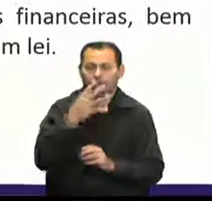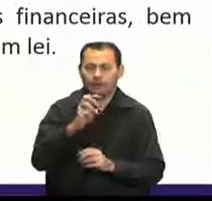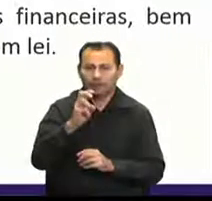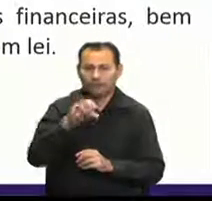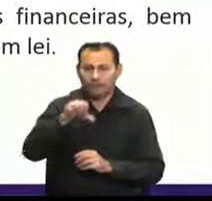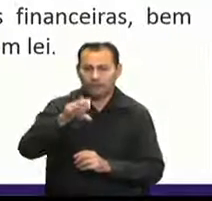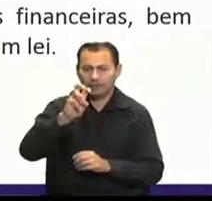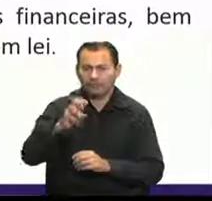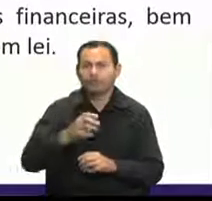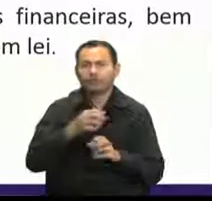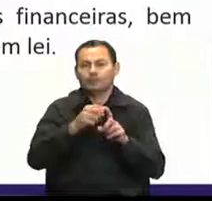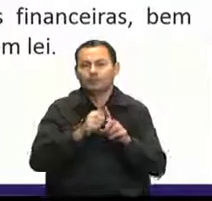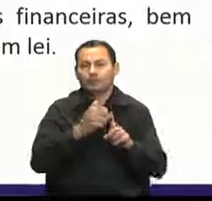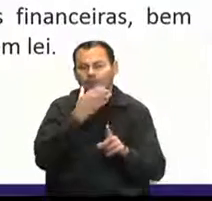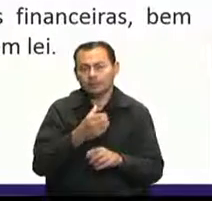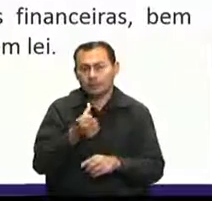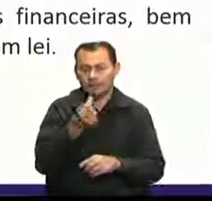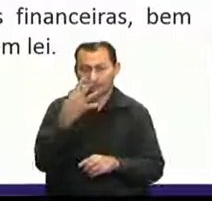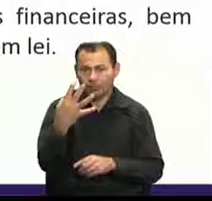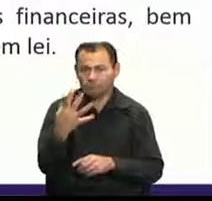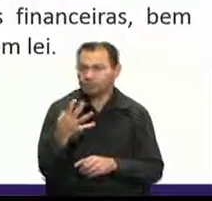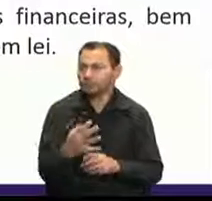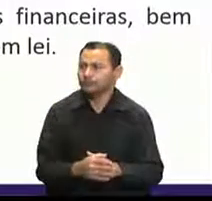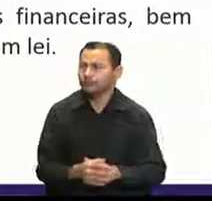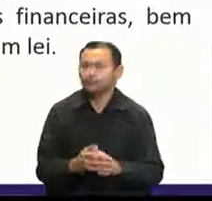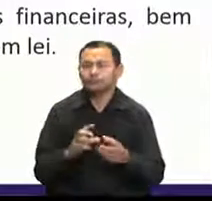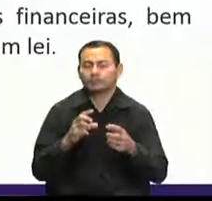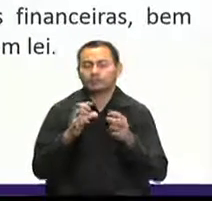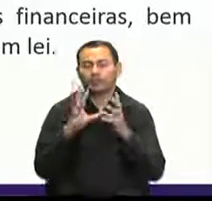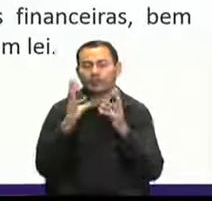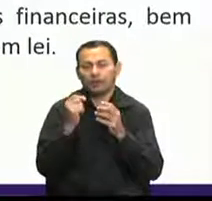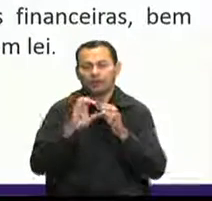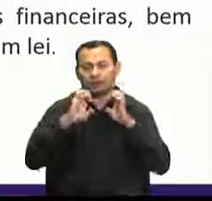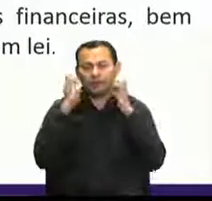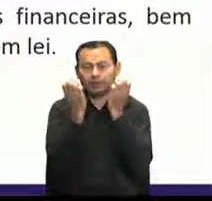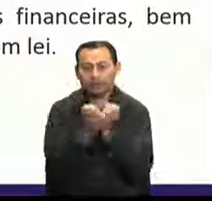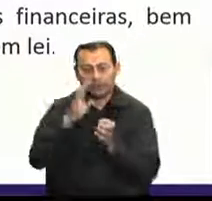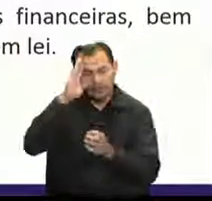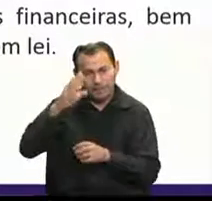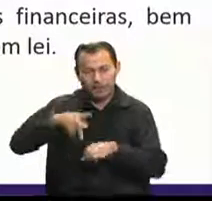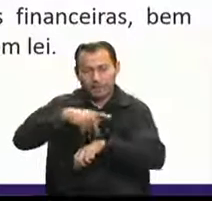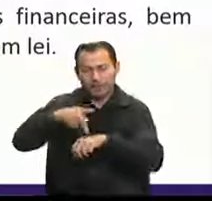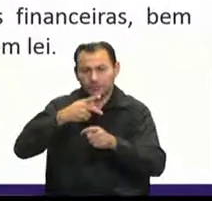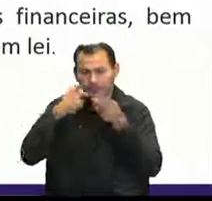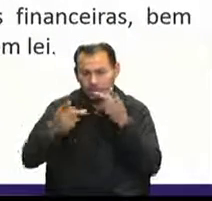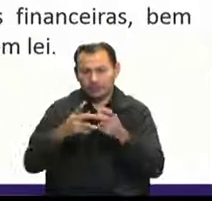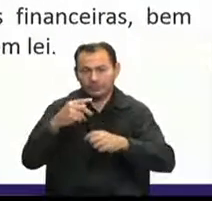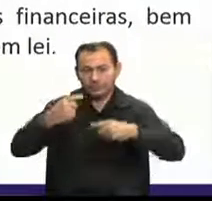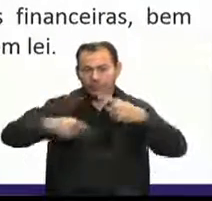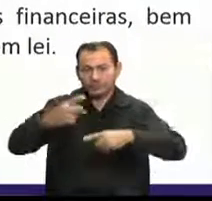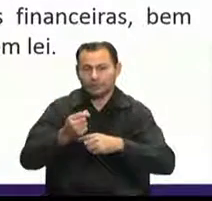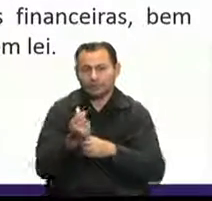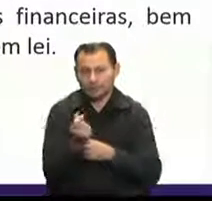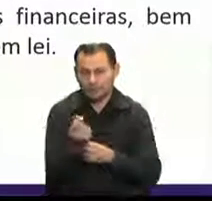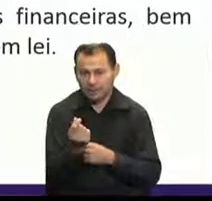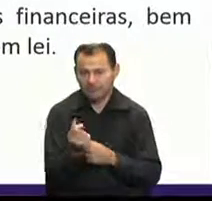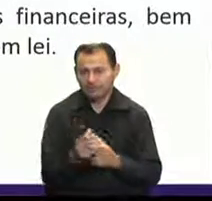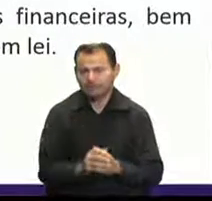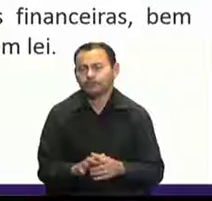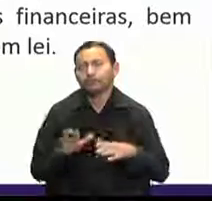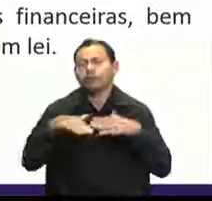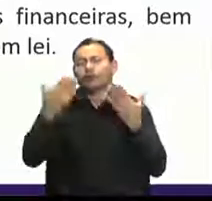4.595 e dezembro 64 e como funciona como uma entidade central no país o que diz as políticas monetárias